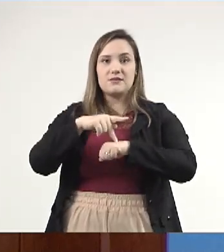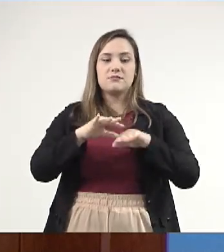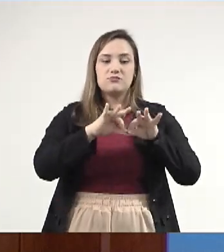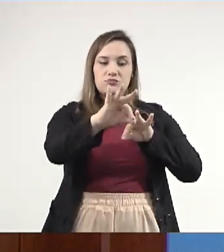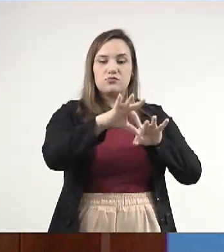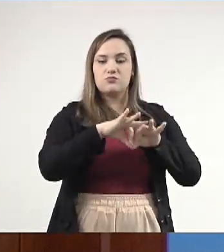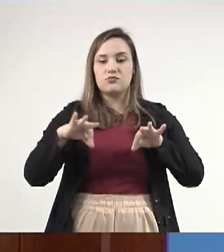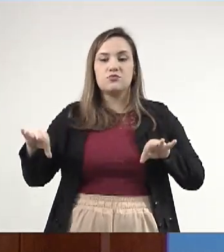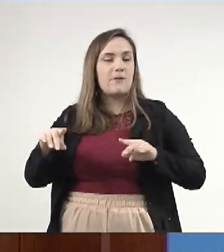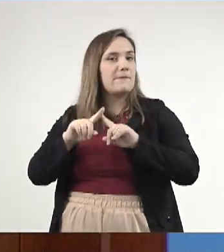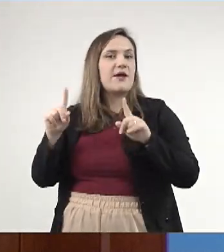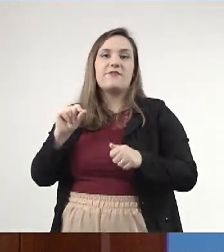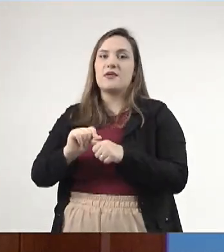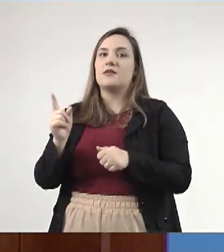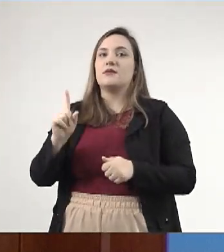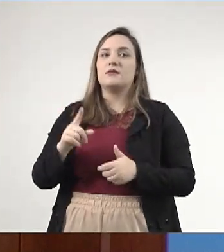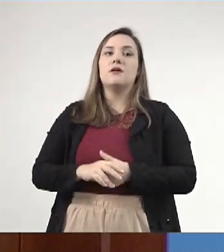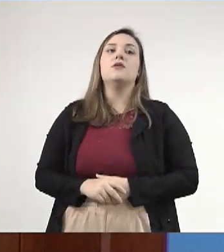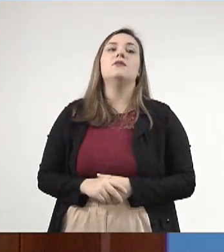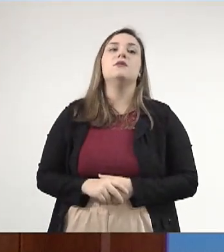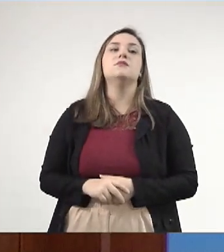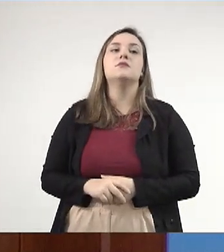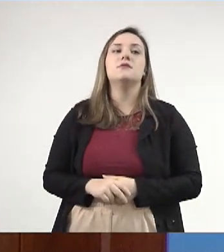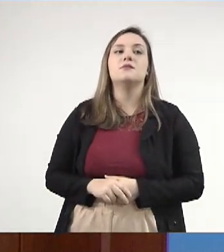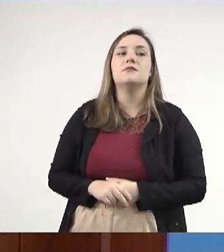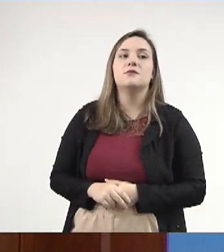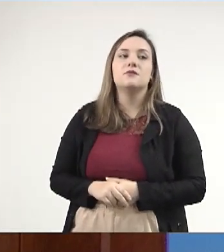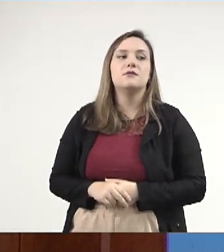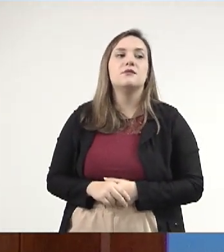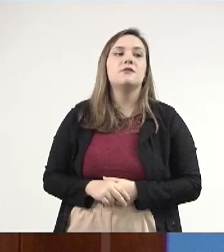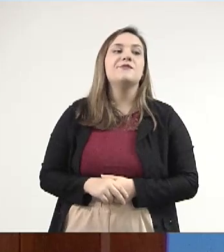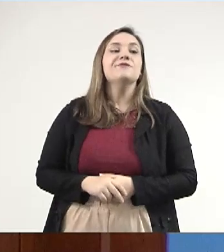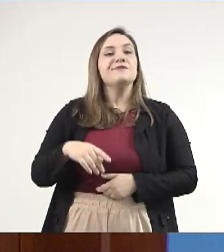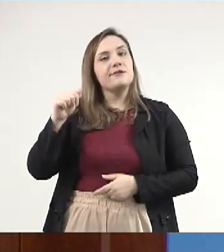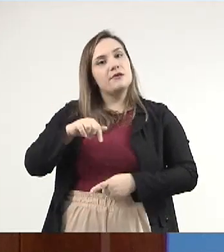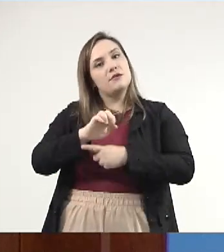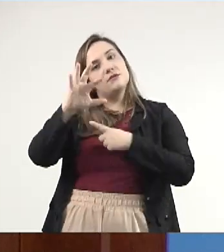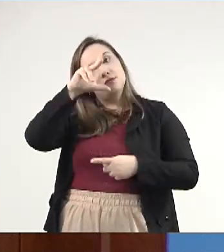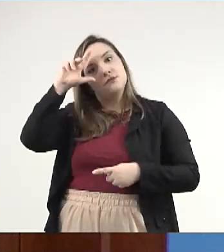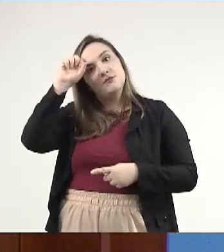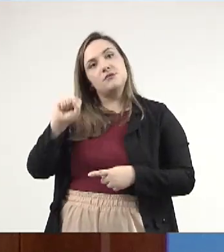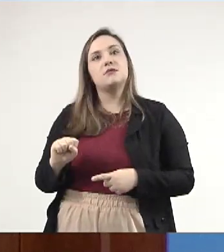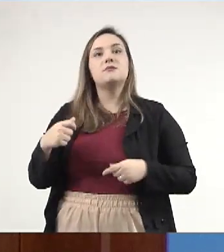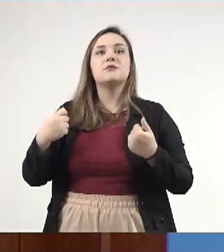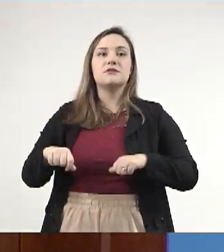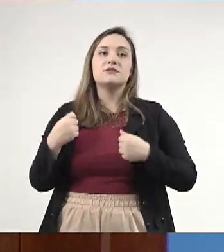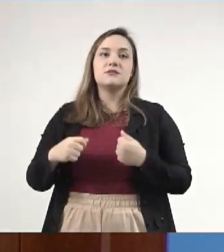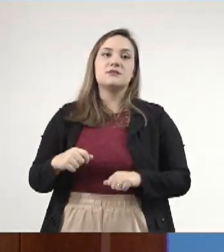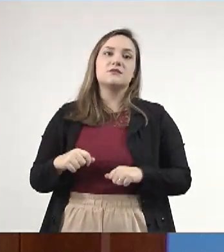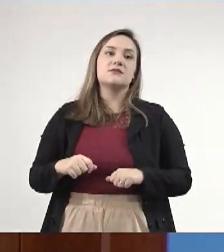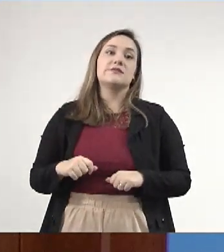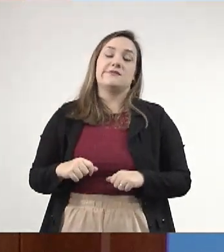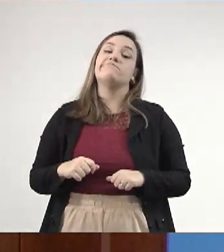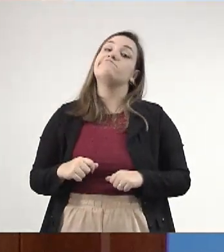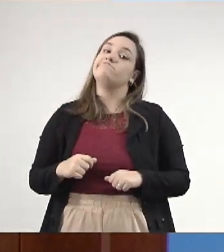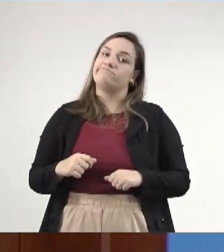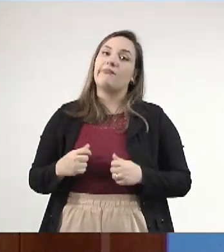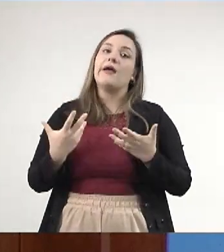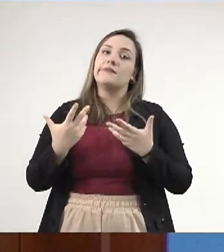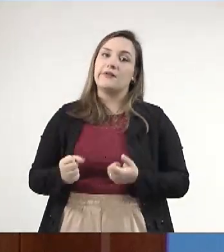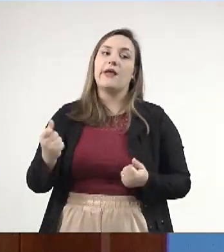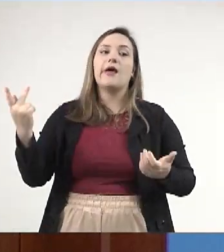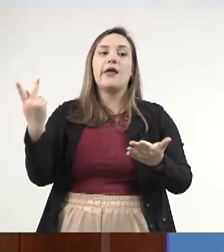não o fez, né? Agora, no Estado de Mato Grosso do Sul, nós temos que reconhecer os erros